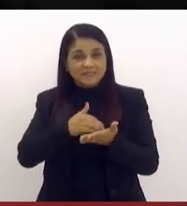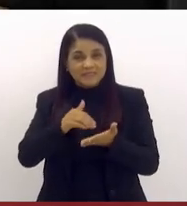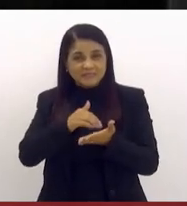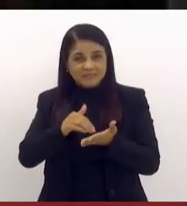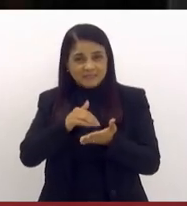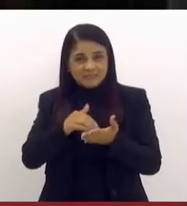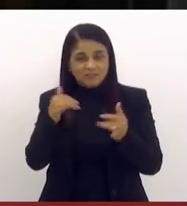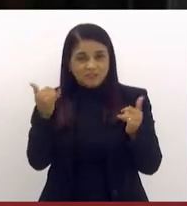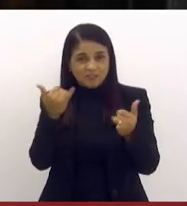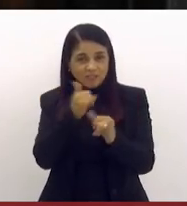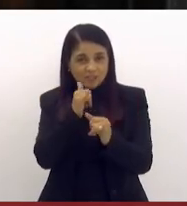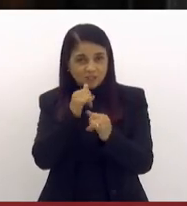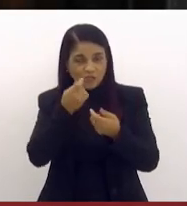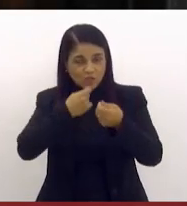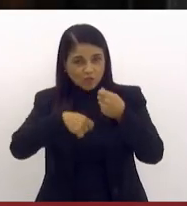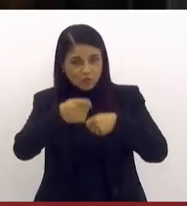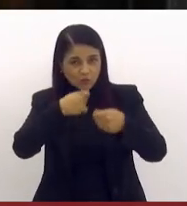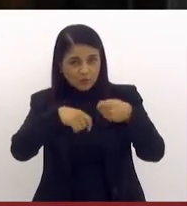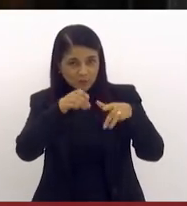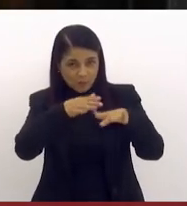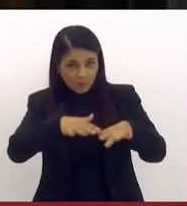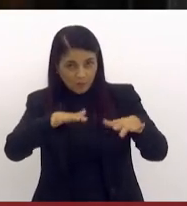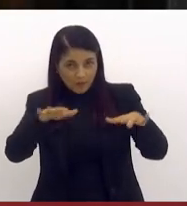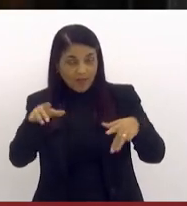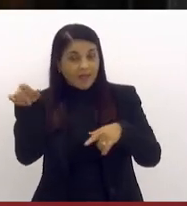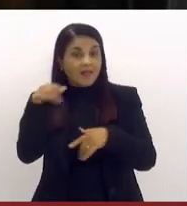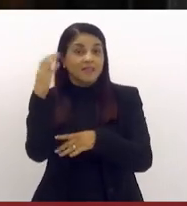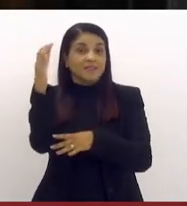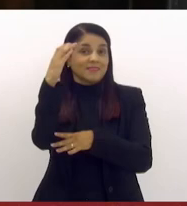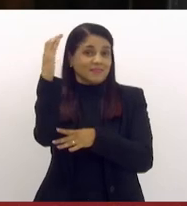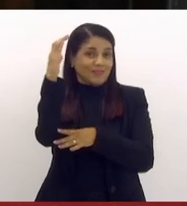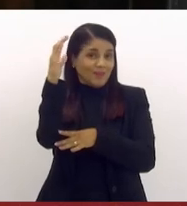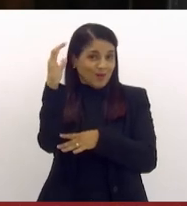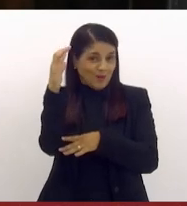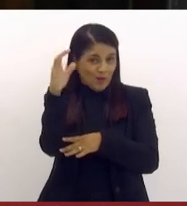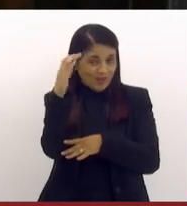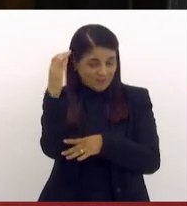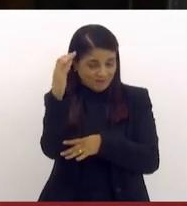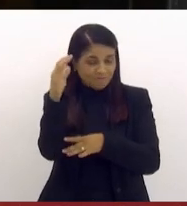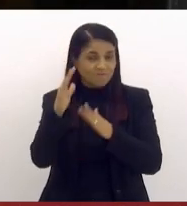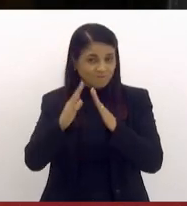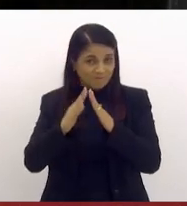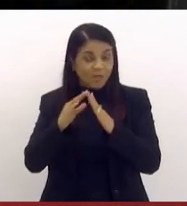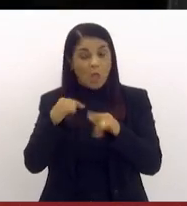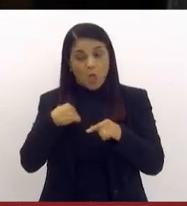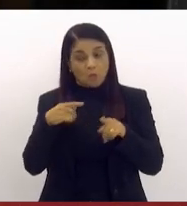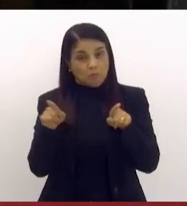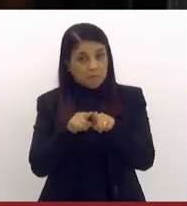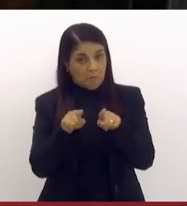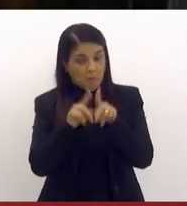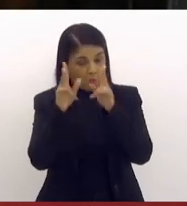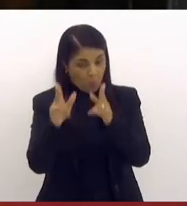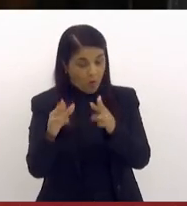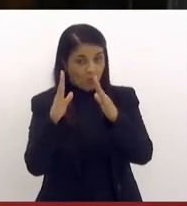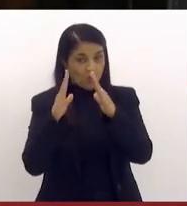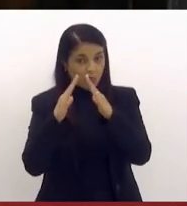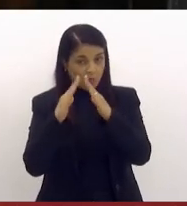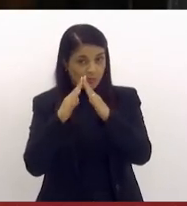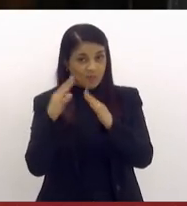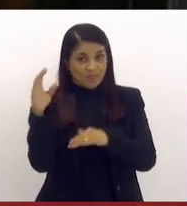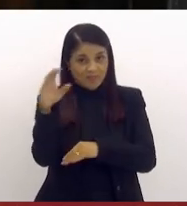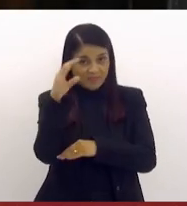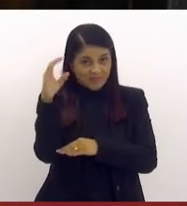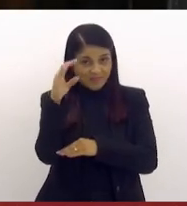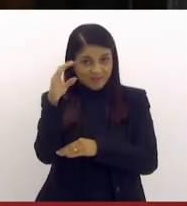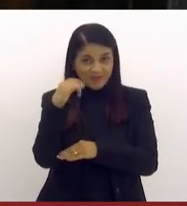energia e economia do mar é lá de Niterói todo mundo sabe aqui que eu também sou de Niterói e nós eu não